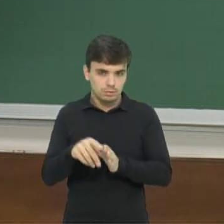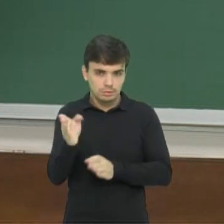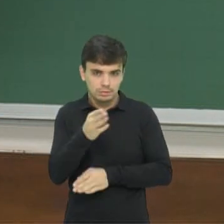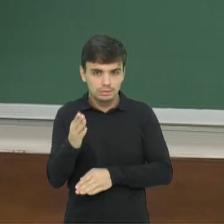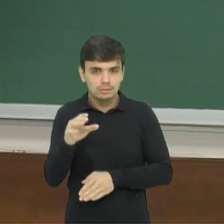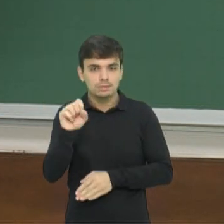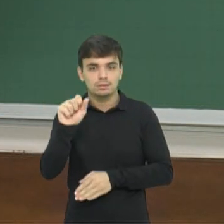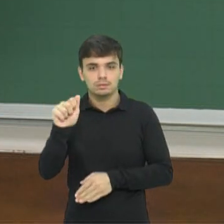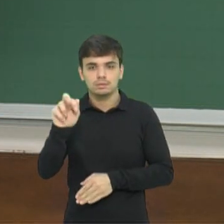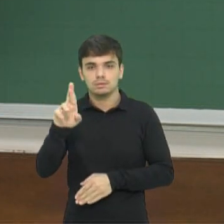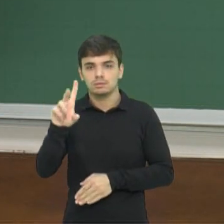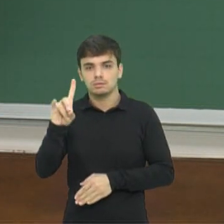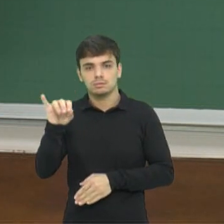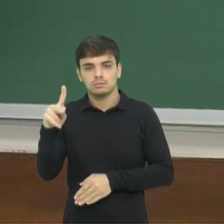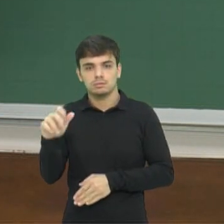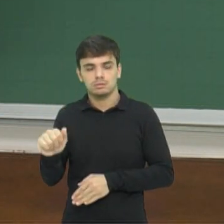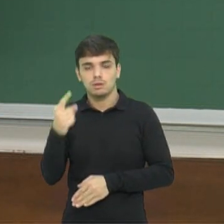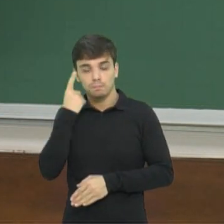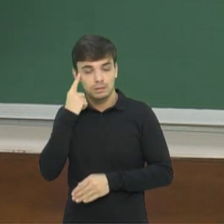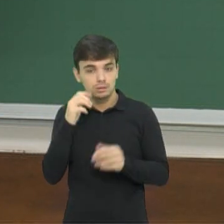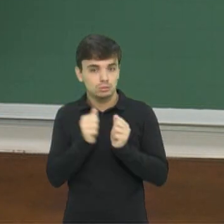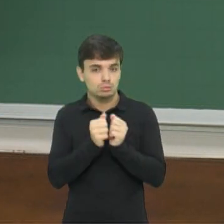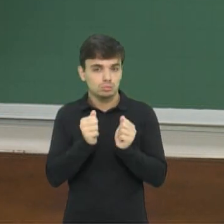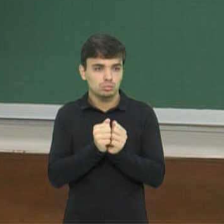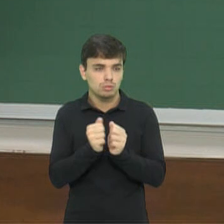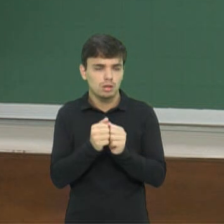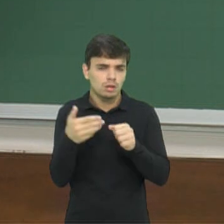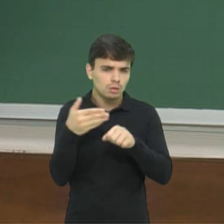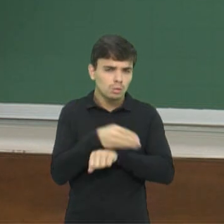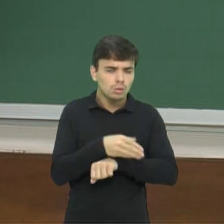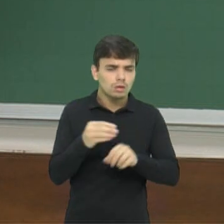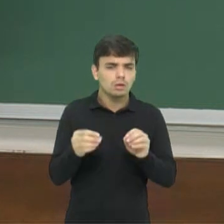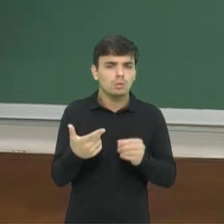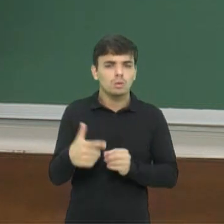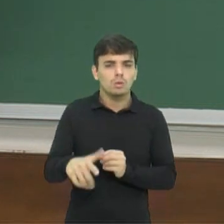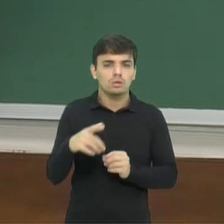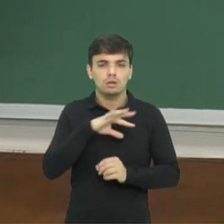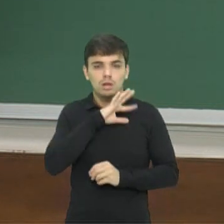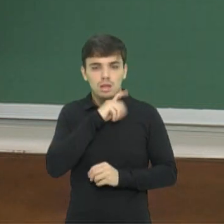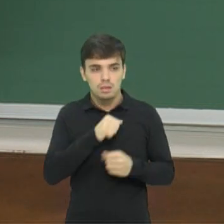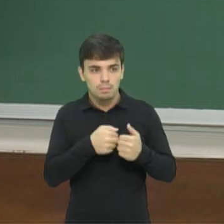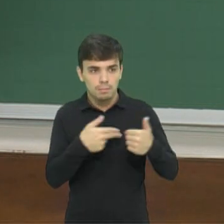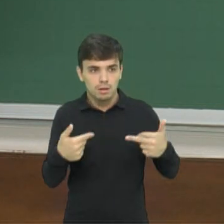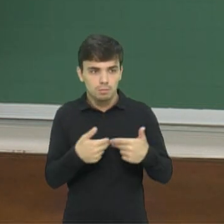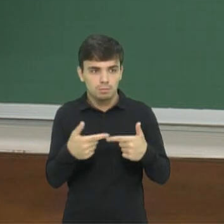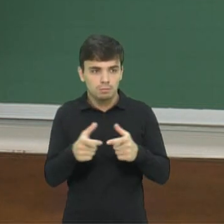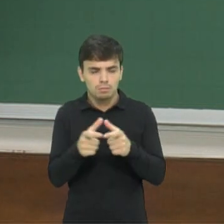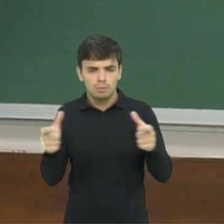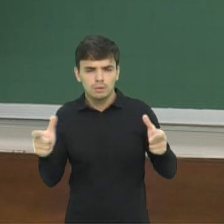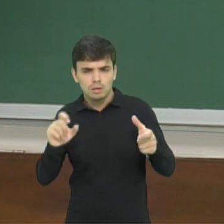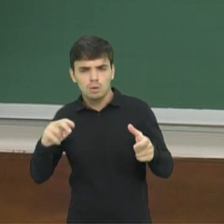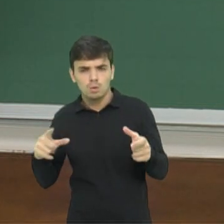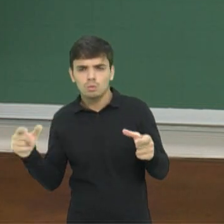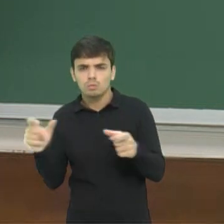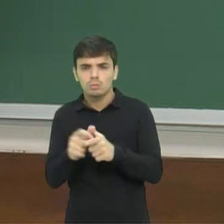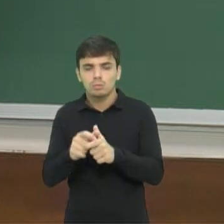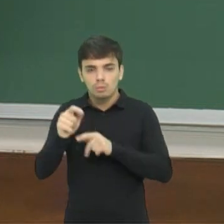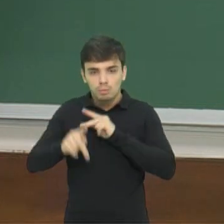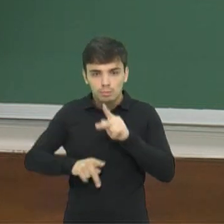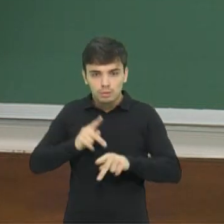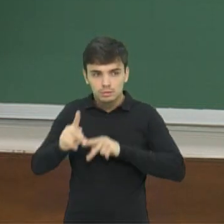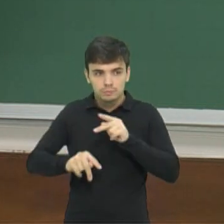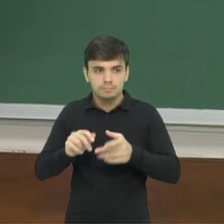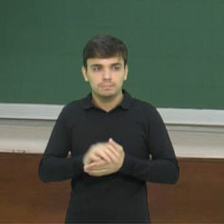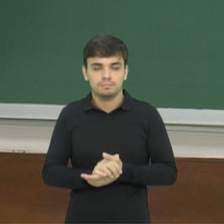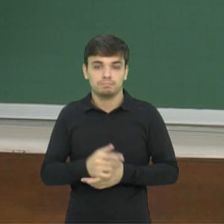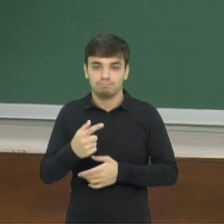alimento. Então, vamos pensar aqui junto. Eu introduzi mais um animal que vai se alimentar de copépodo. Vai aumentar ou vai diminuir essa população aqui? Ela